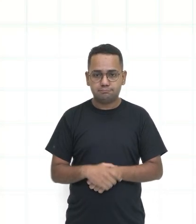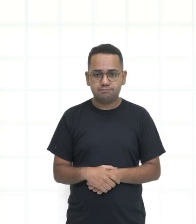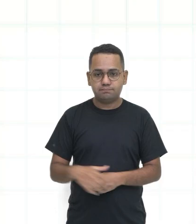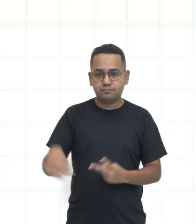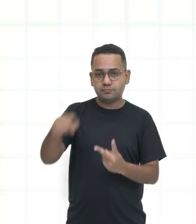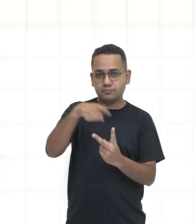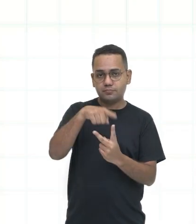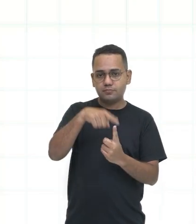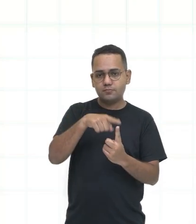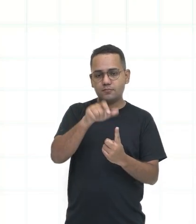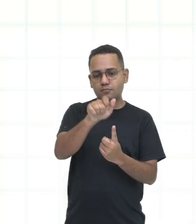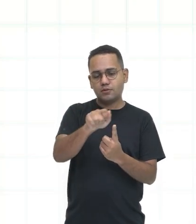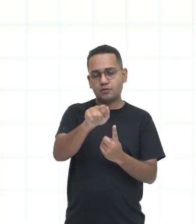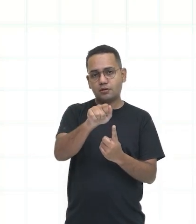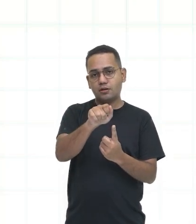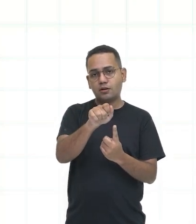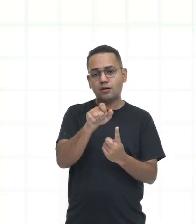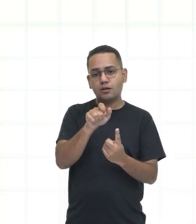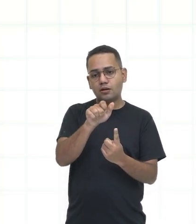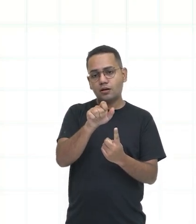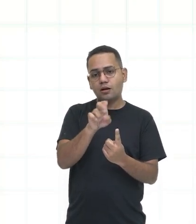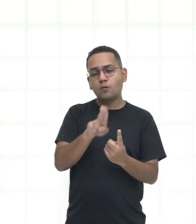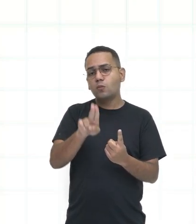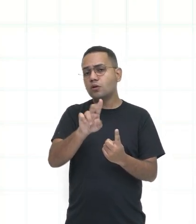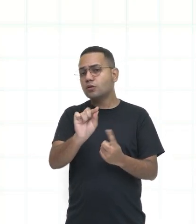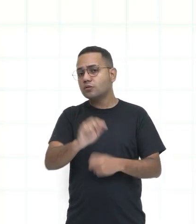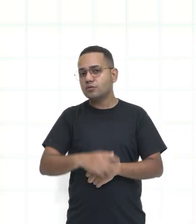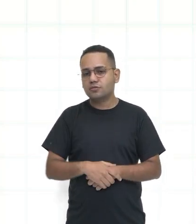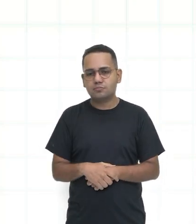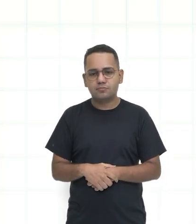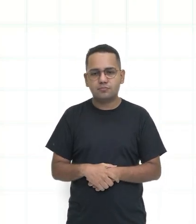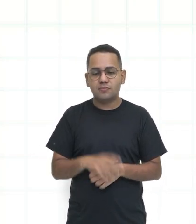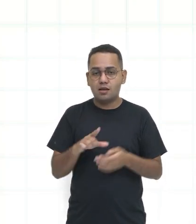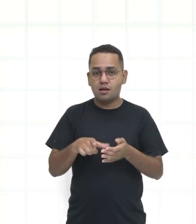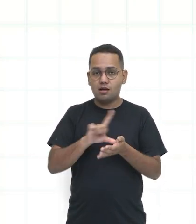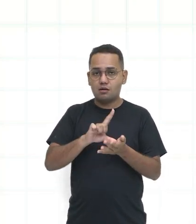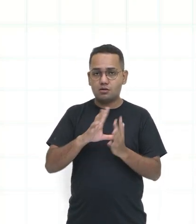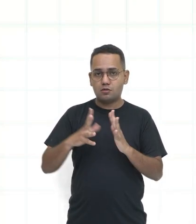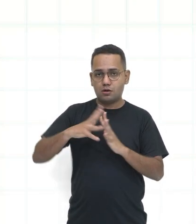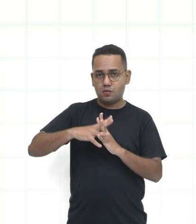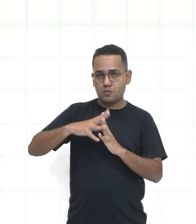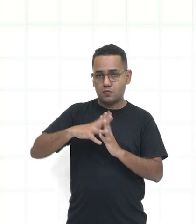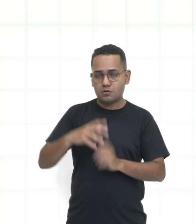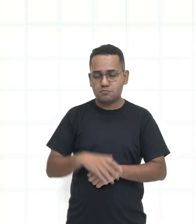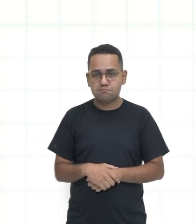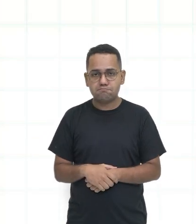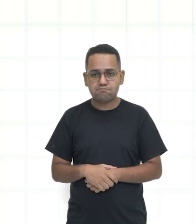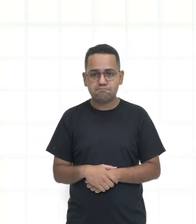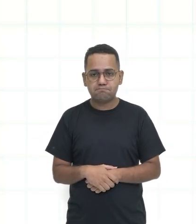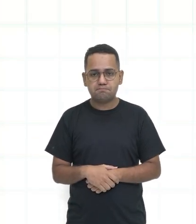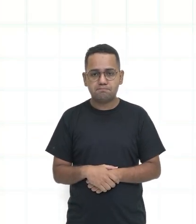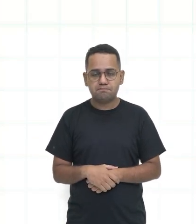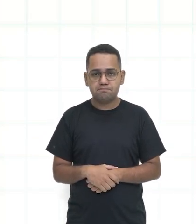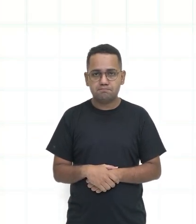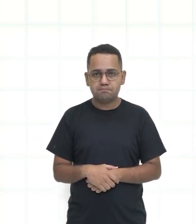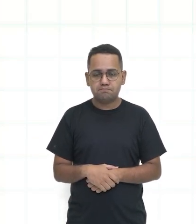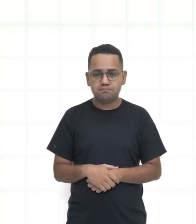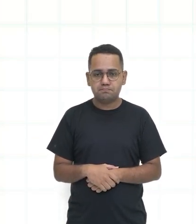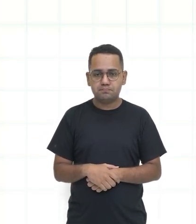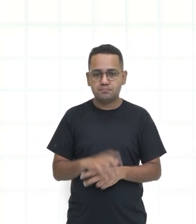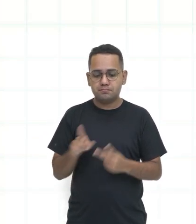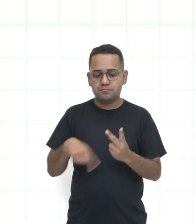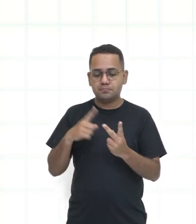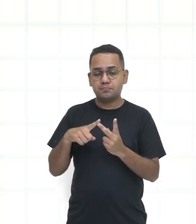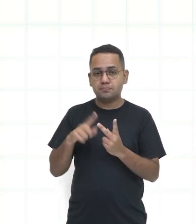vou utilizar o artigo indefinido a antes de consoante, né? A palavra na sequência começa com som de consoante.